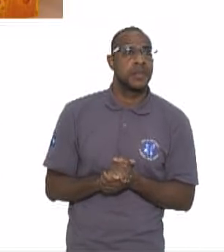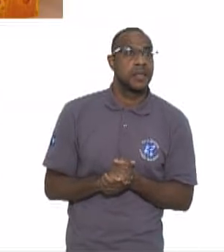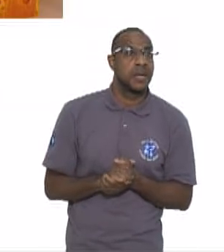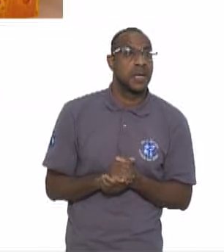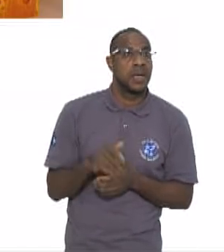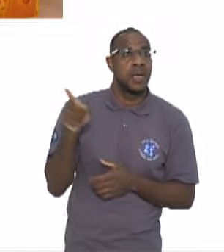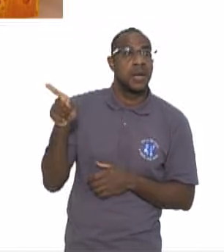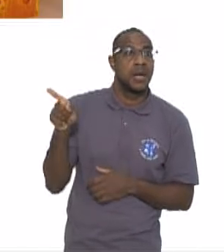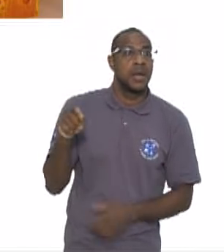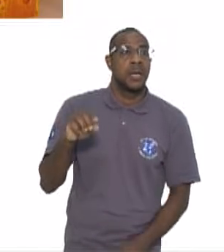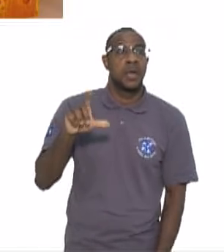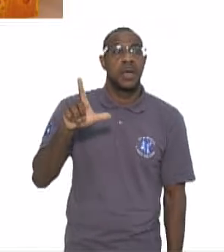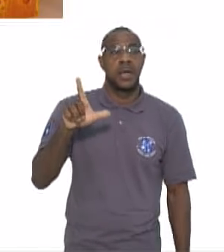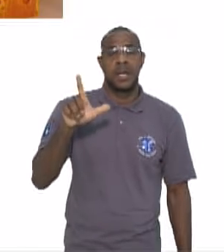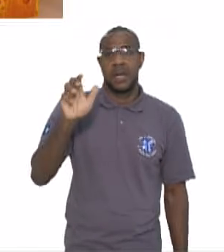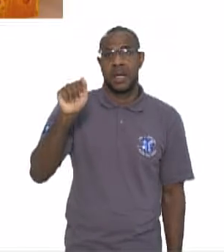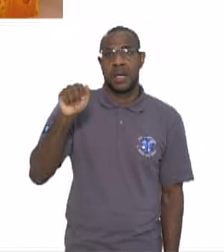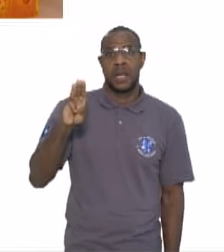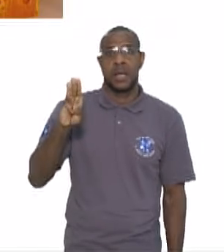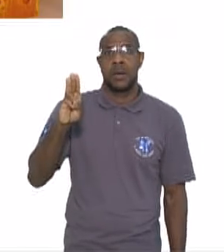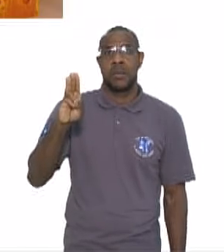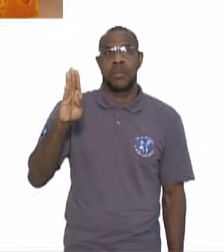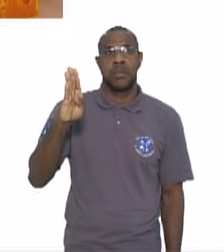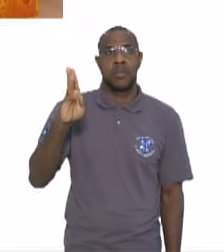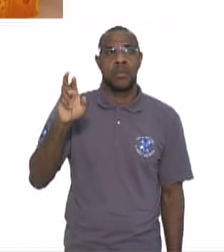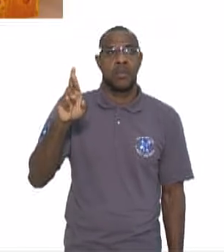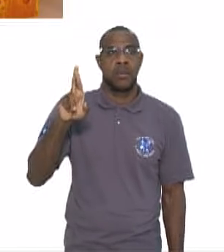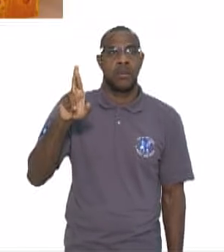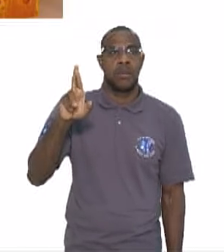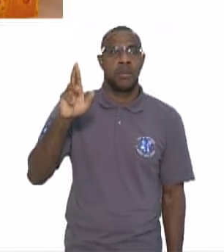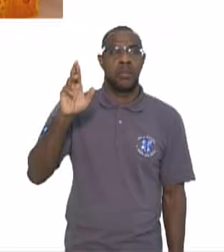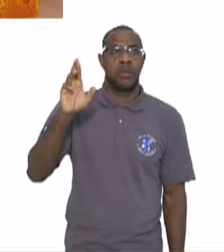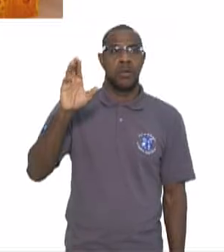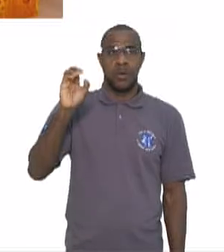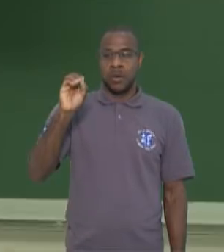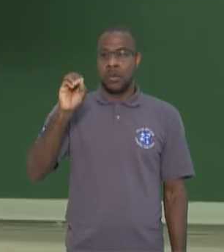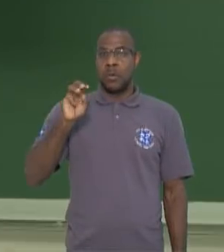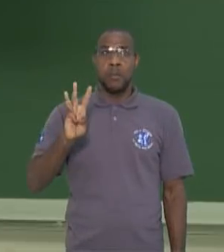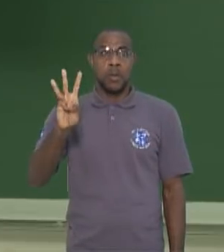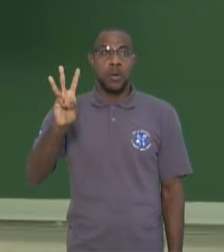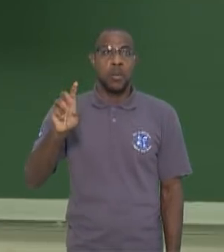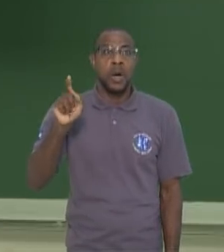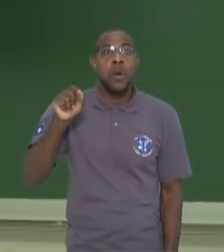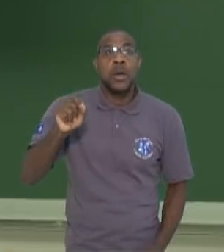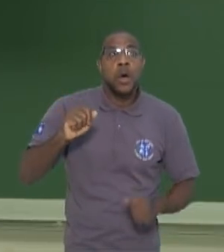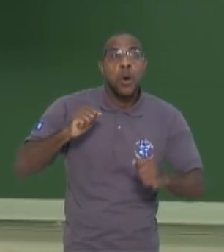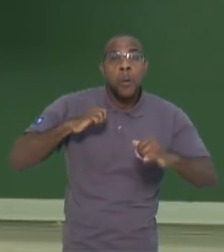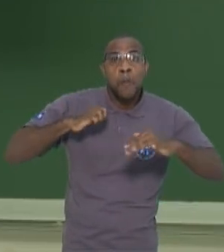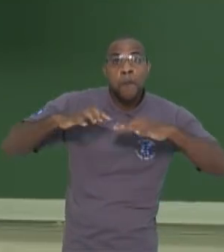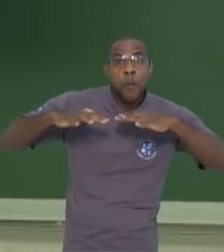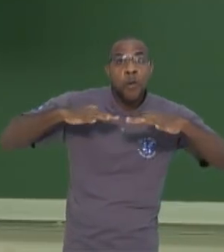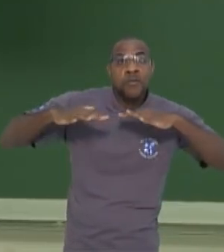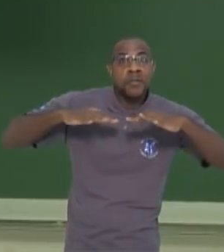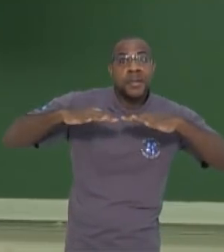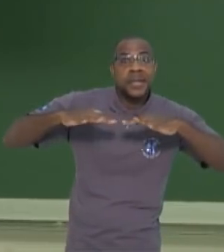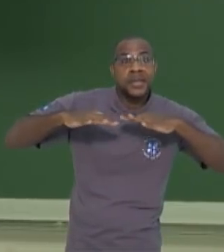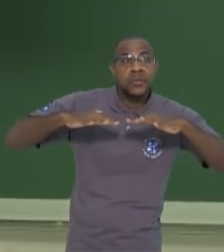Aqui eu quero falar sobre o Lobral, porque ele é um movimento que tem bastante a ver com as toy